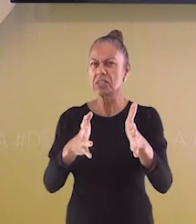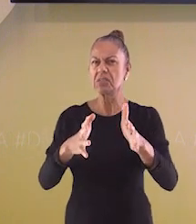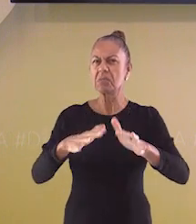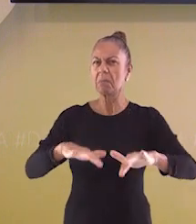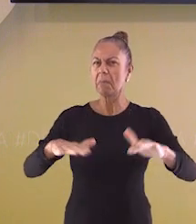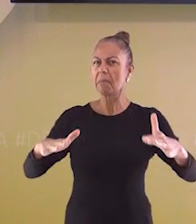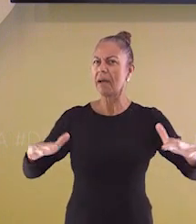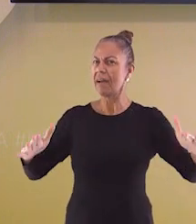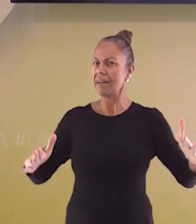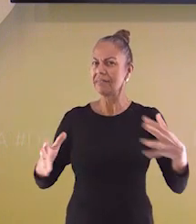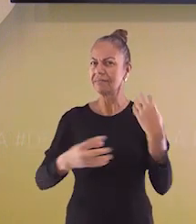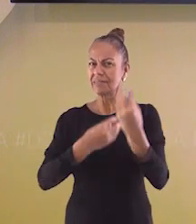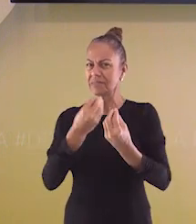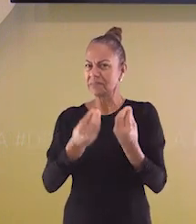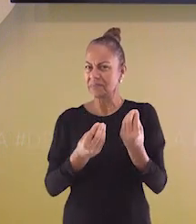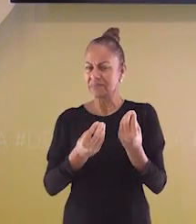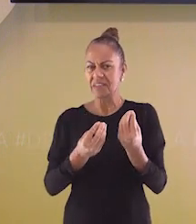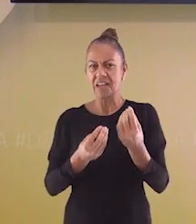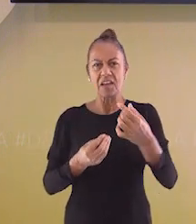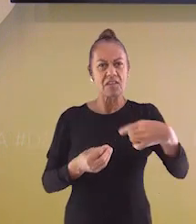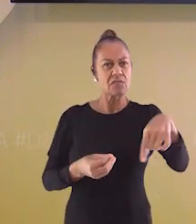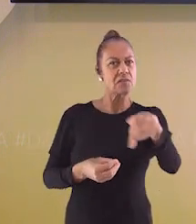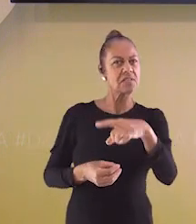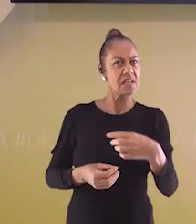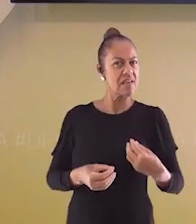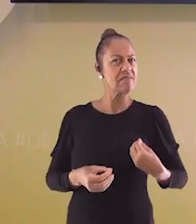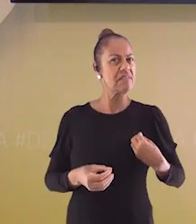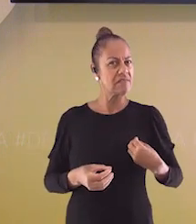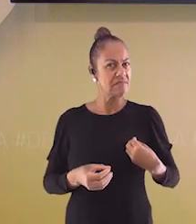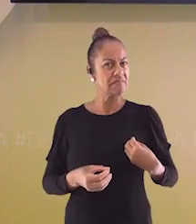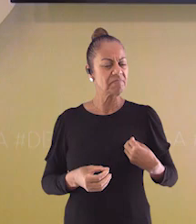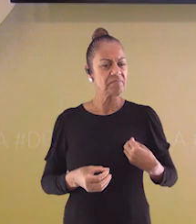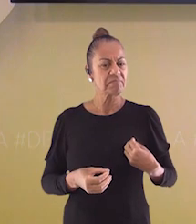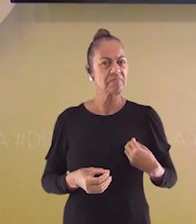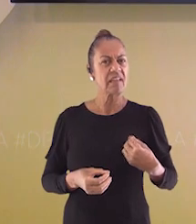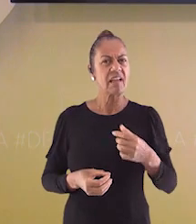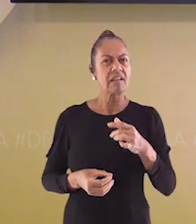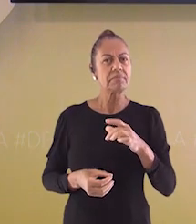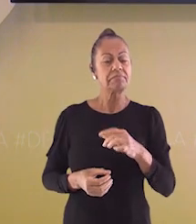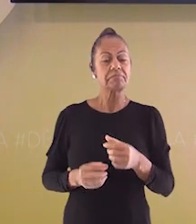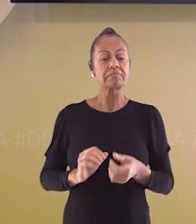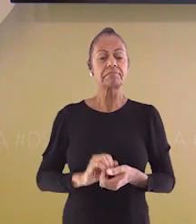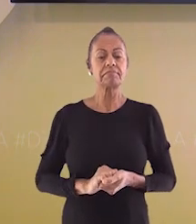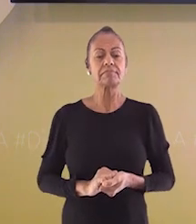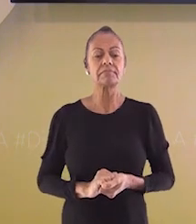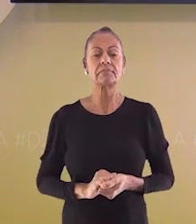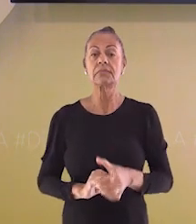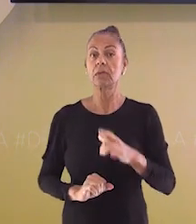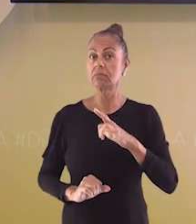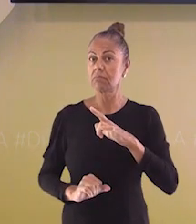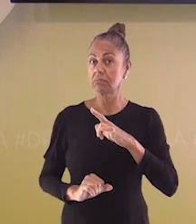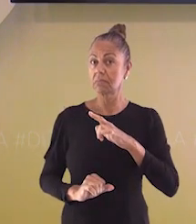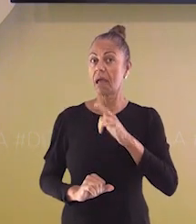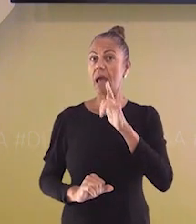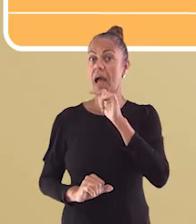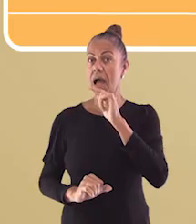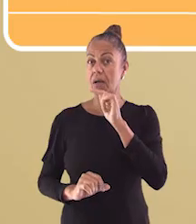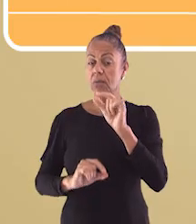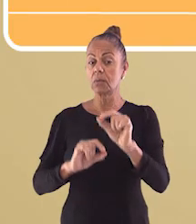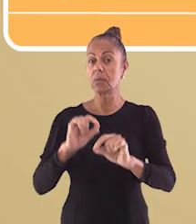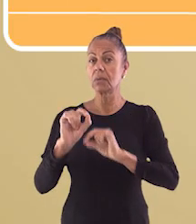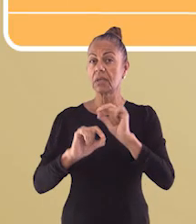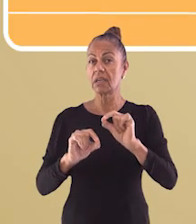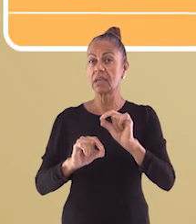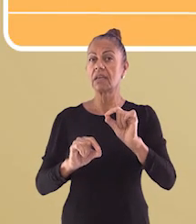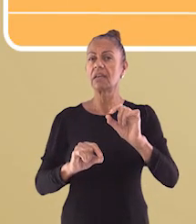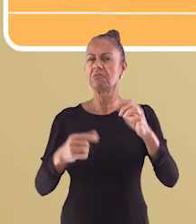comunidade, né, em que você vive chegou à região, essa fonte de água foi um grande atrativo para eles. A água